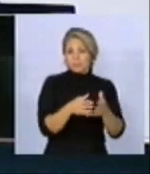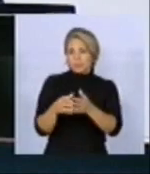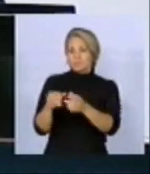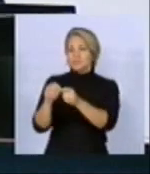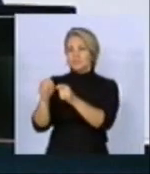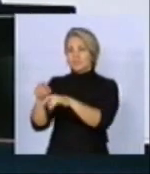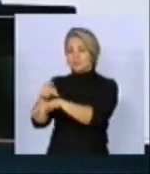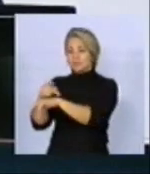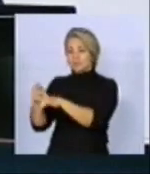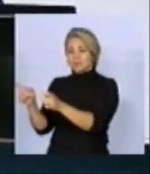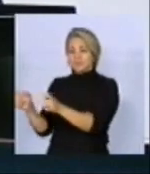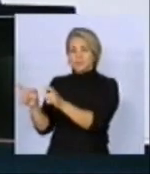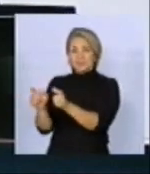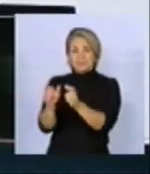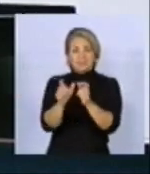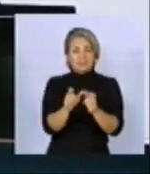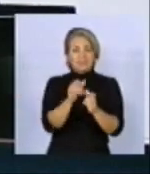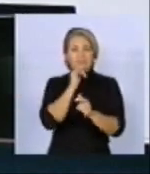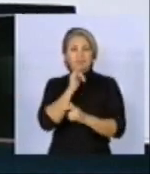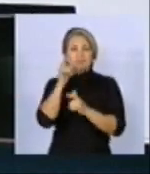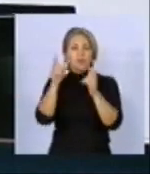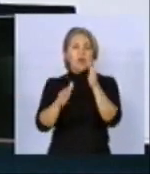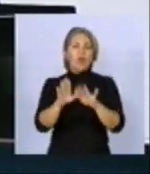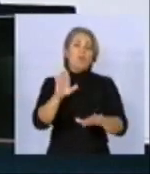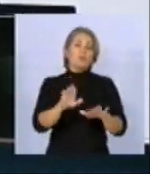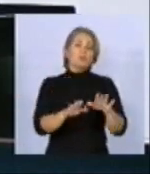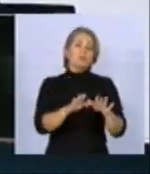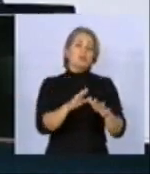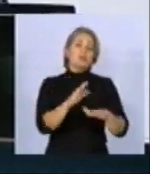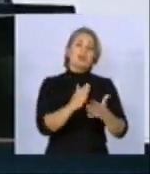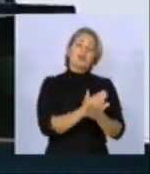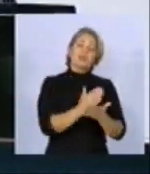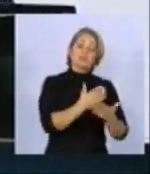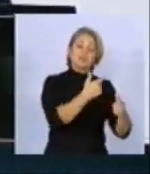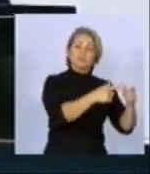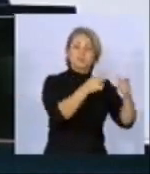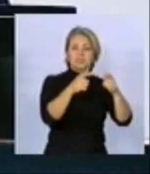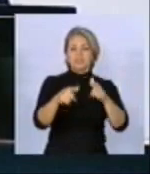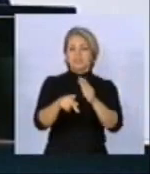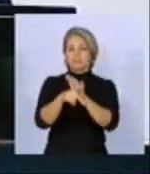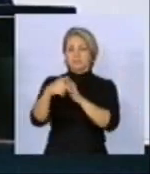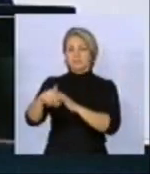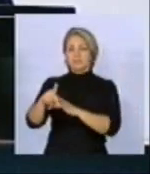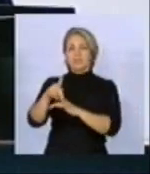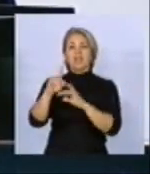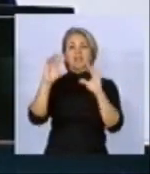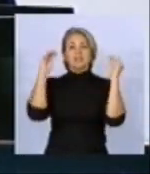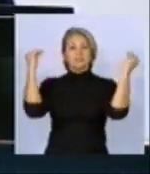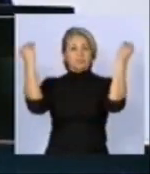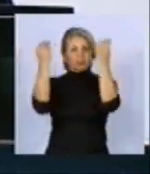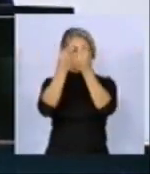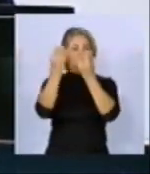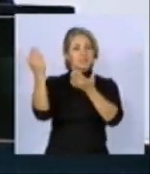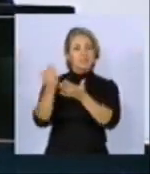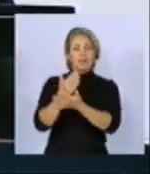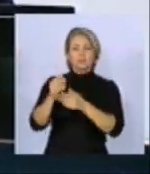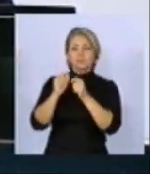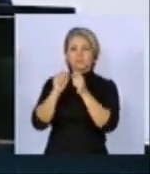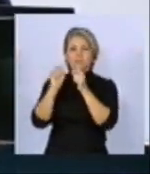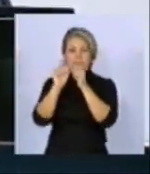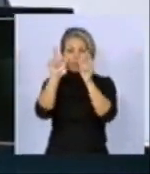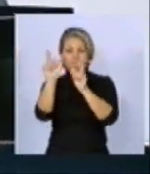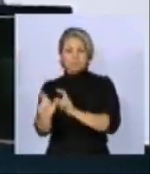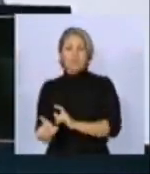menores como noos cantões da Suíça em que as comunidades são produtoras e ao mesmo tempo consumidoras do próprio direito que